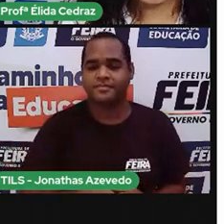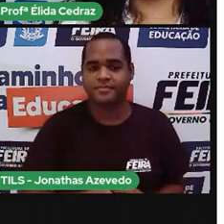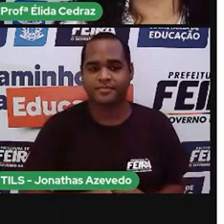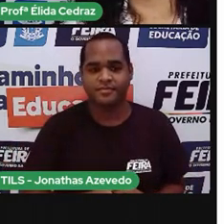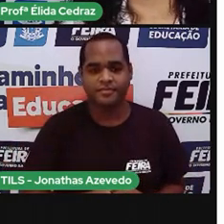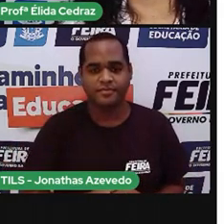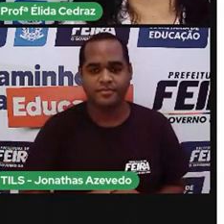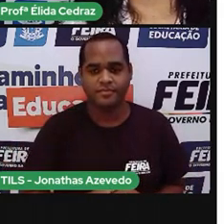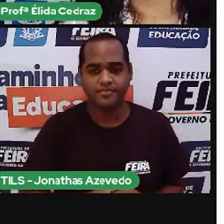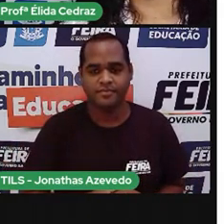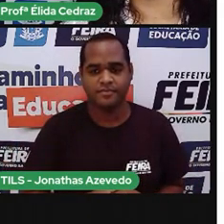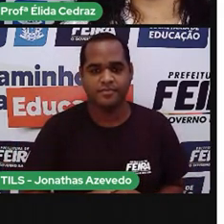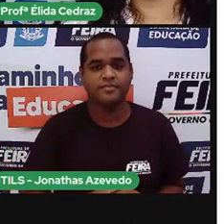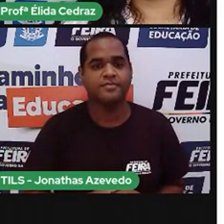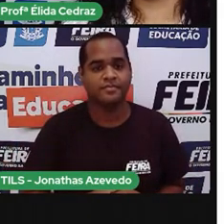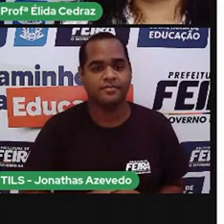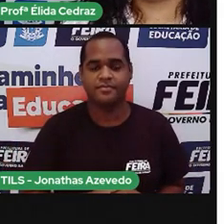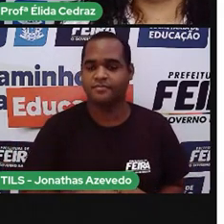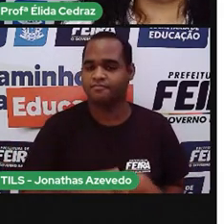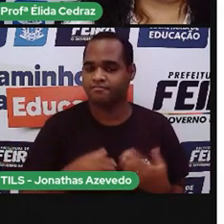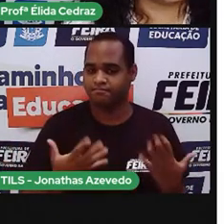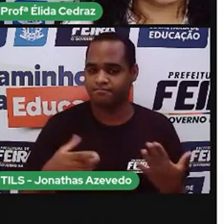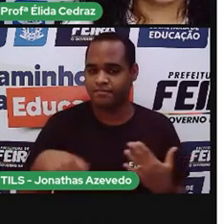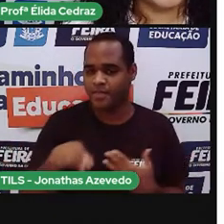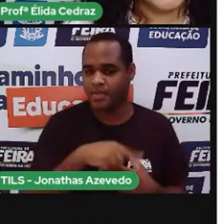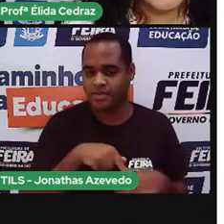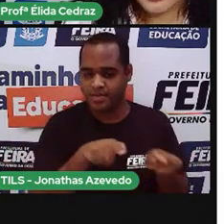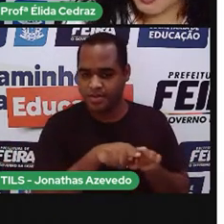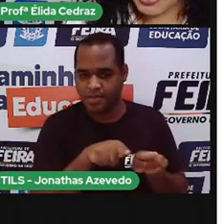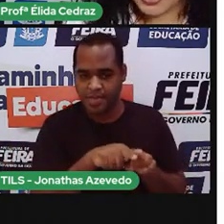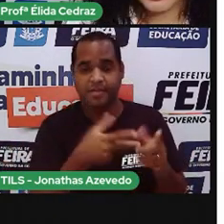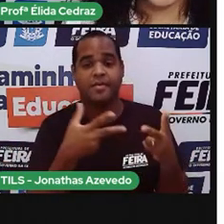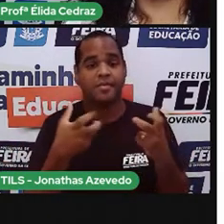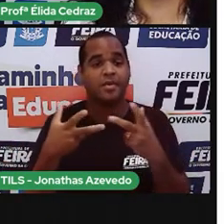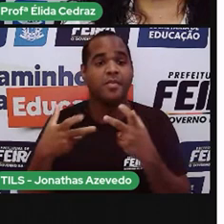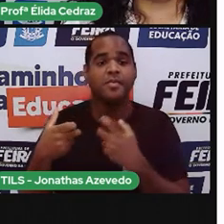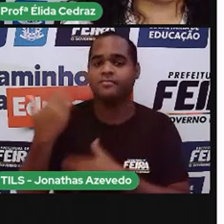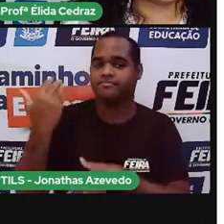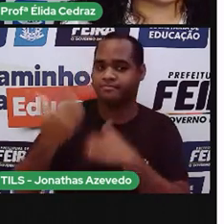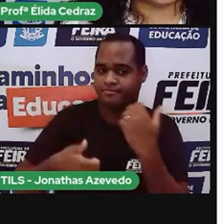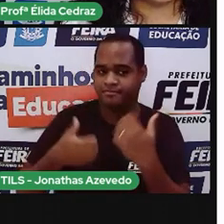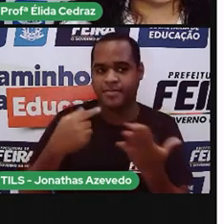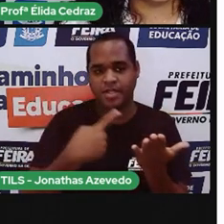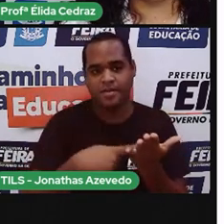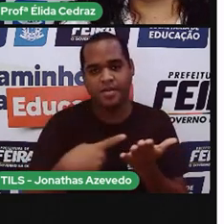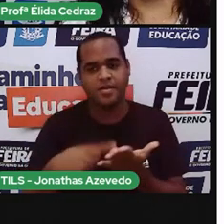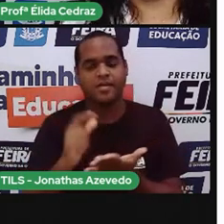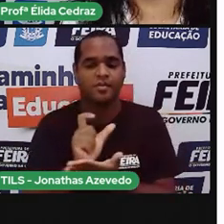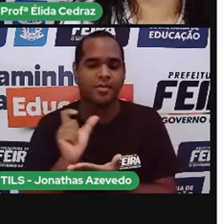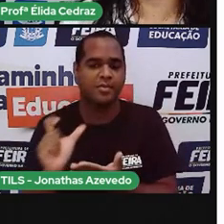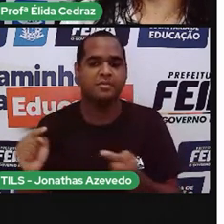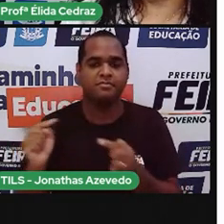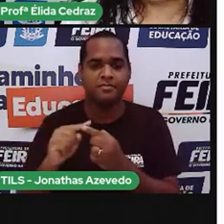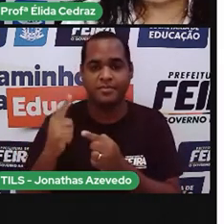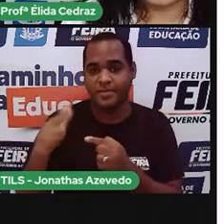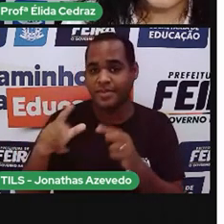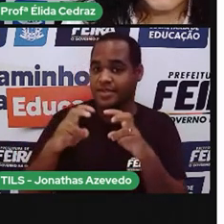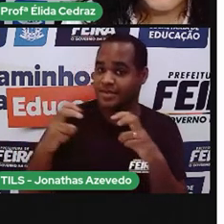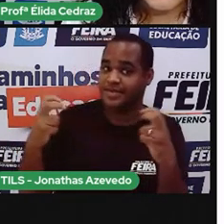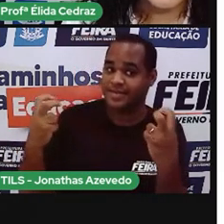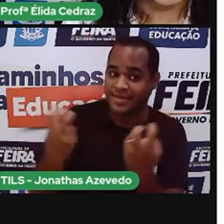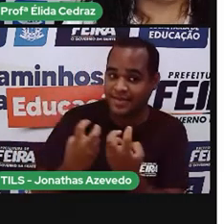e também Vimos que tem cantigas que não possuem uma nós plantamos na última aula